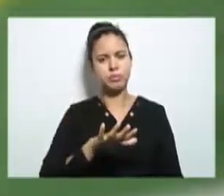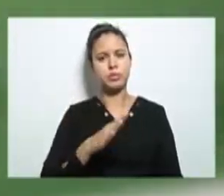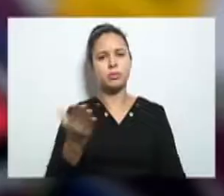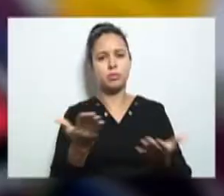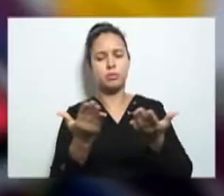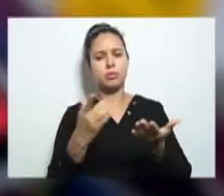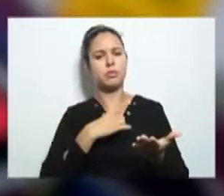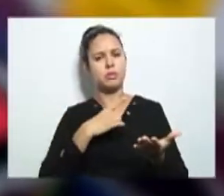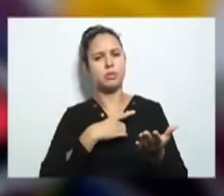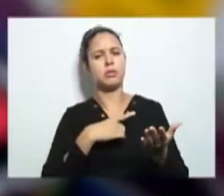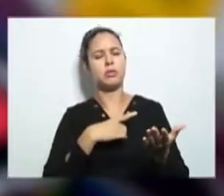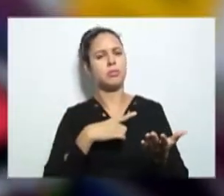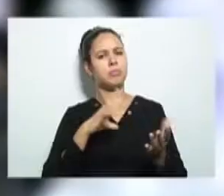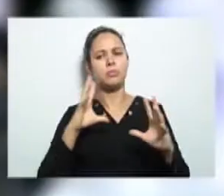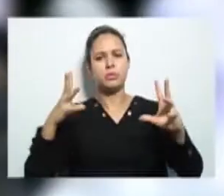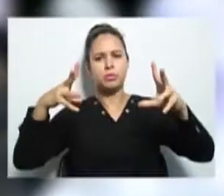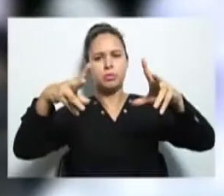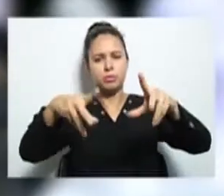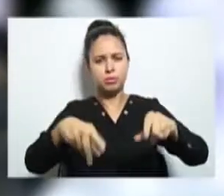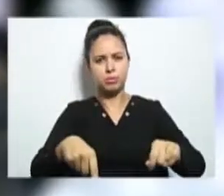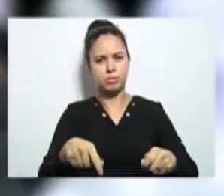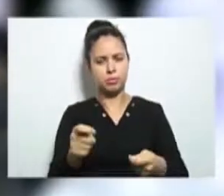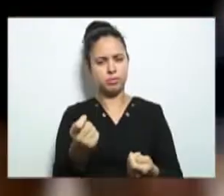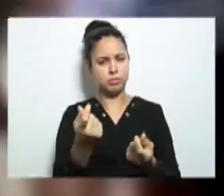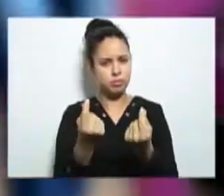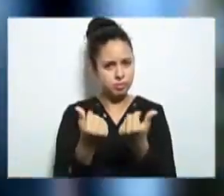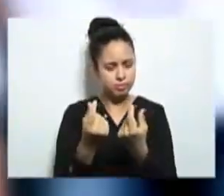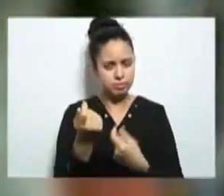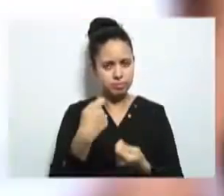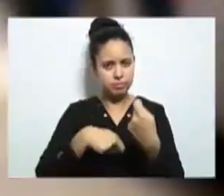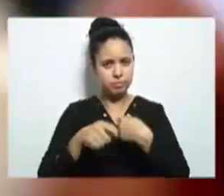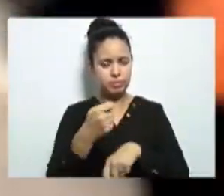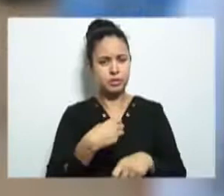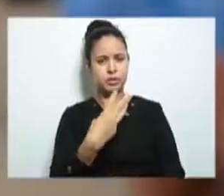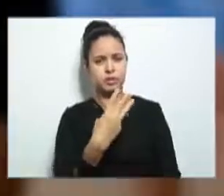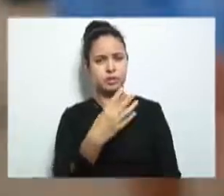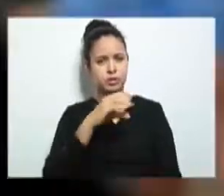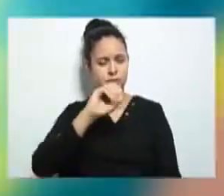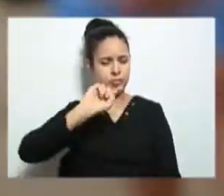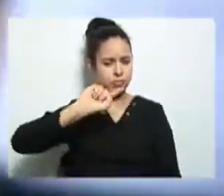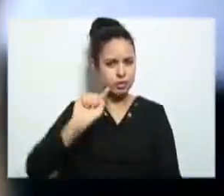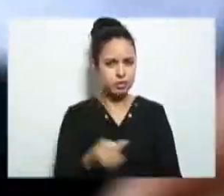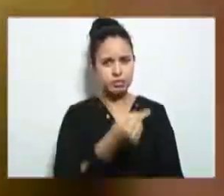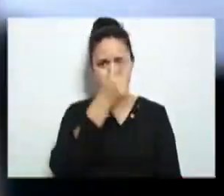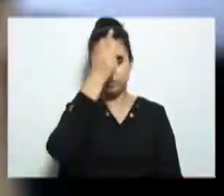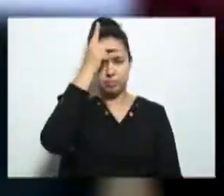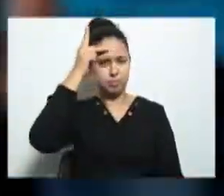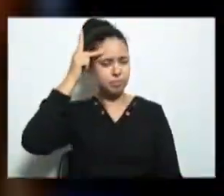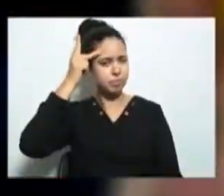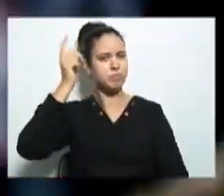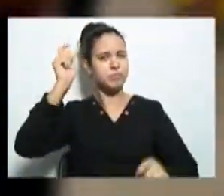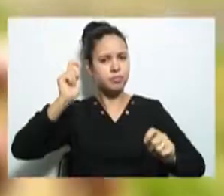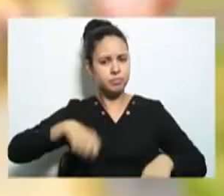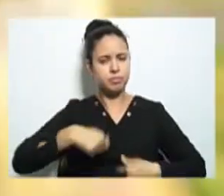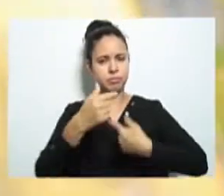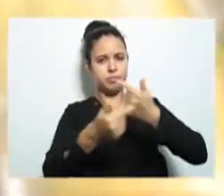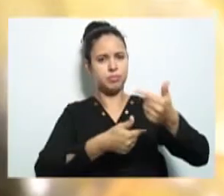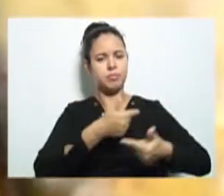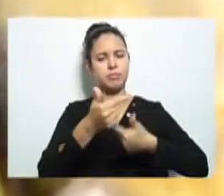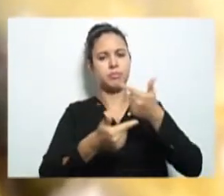Hoje está em todos os setores da economia. Mais de 30 milhões de pessoas são beneficiadas pelas